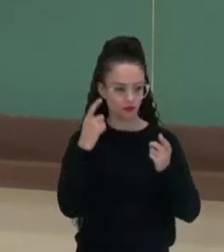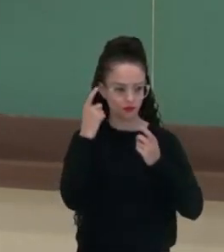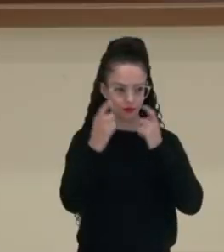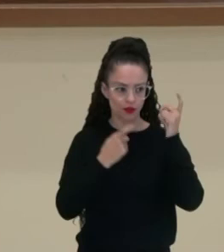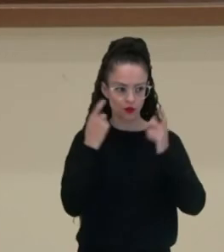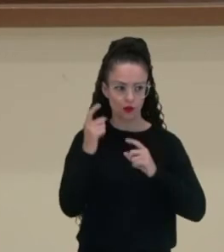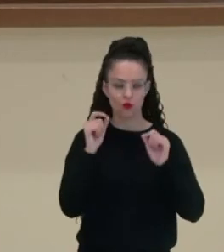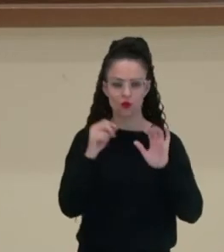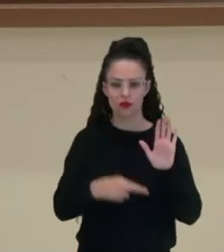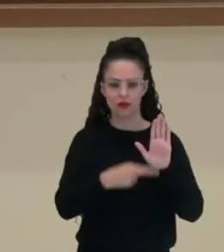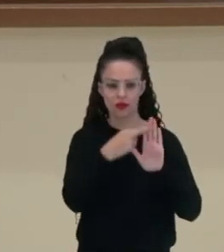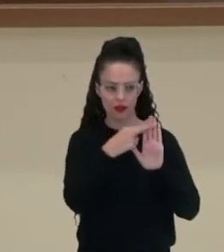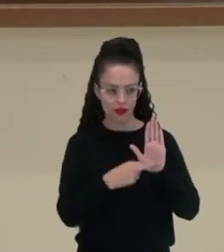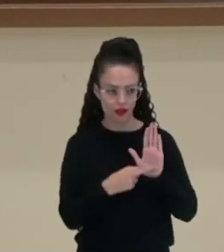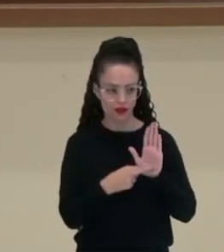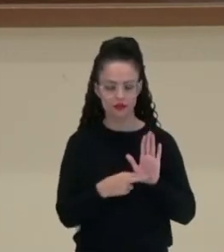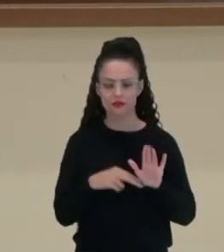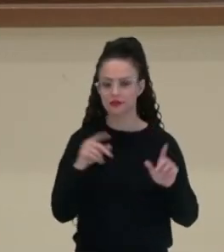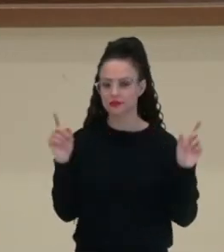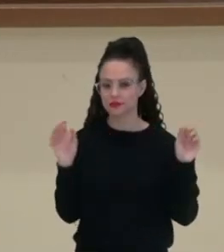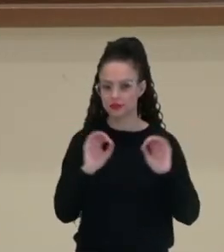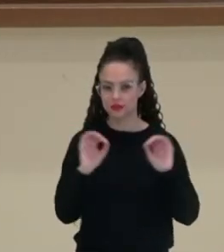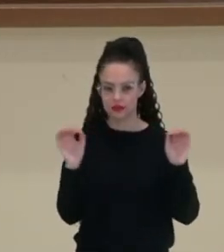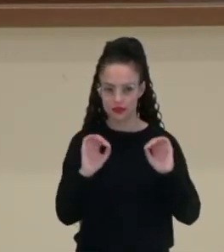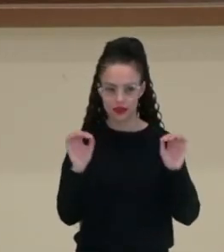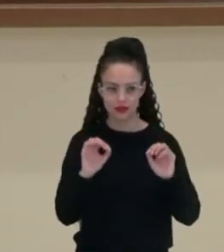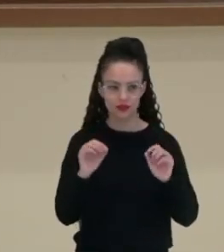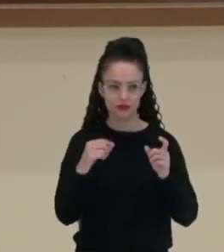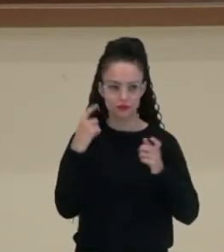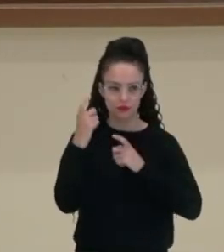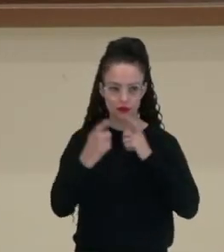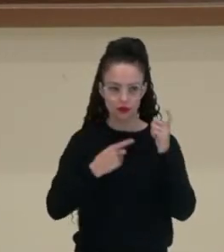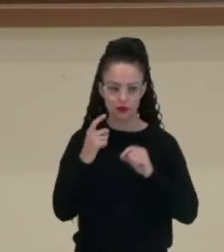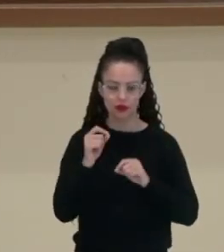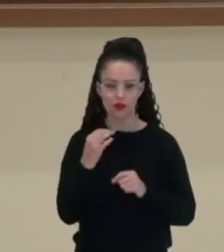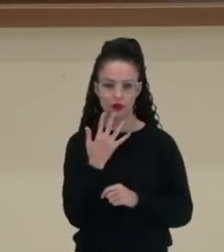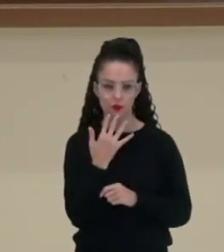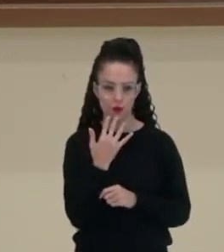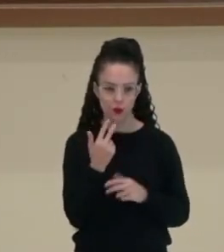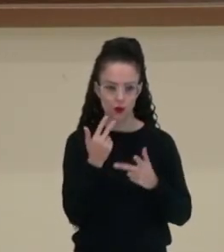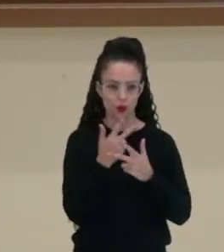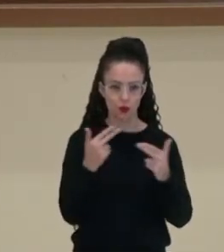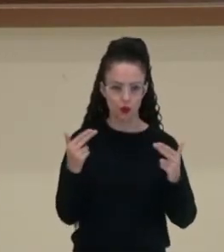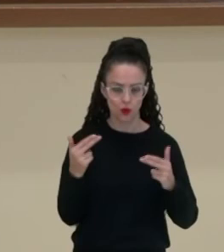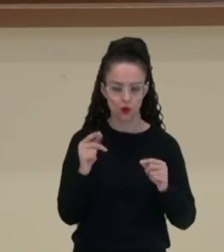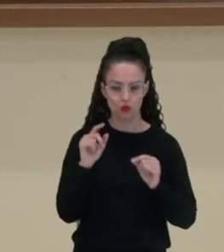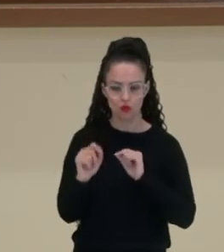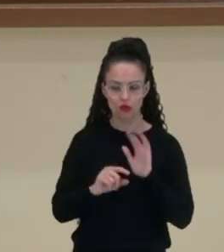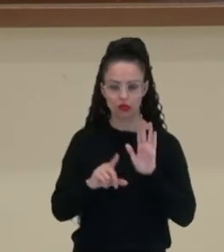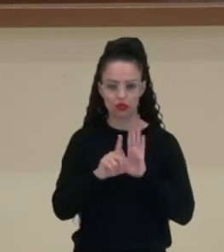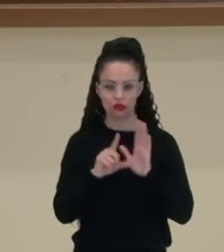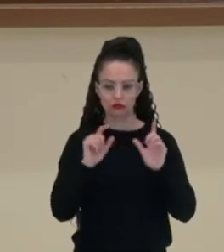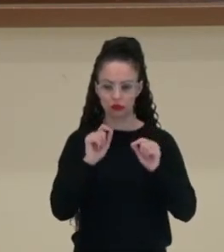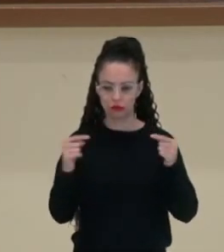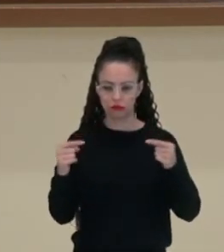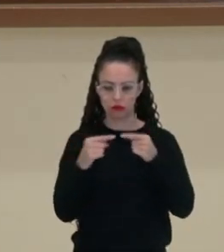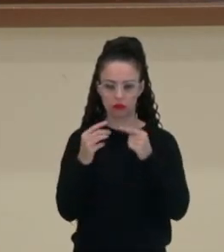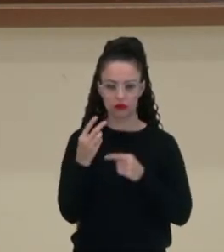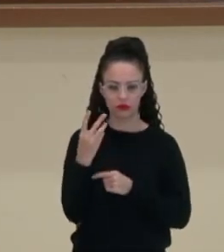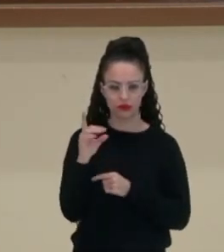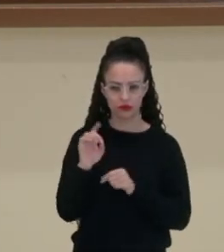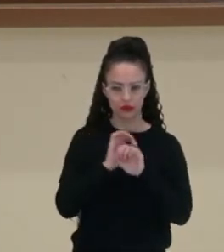com regras, né? Sem se preocupar em padrões, com padrões de cores, com lei de perspectiva, com